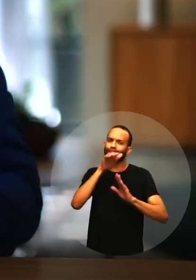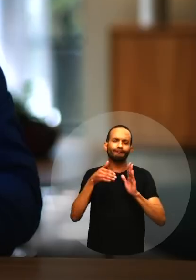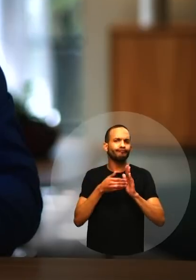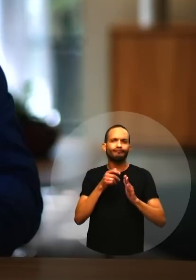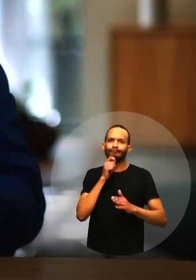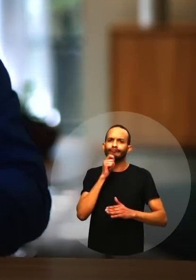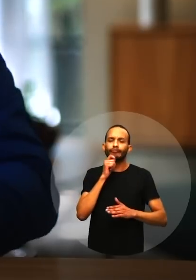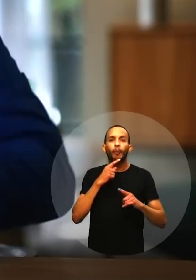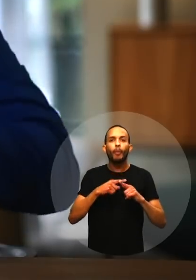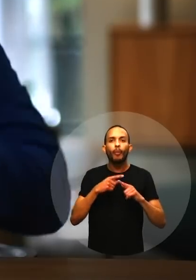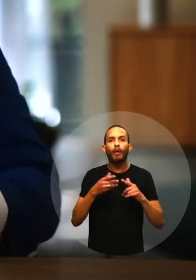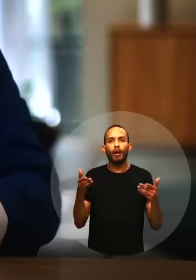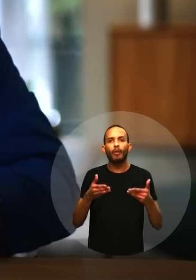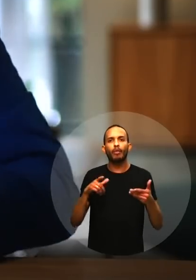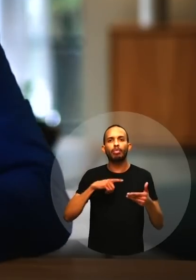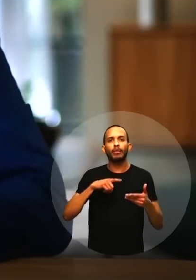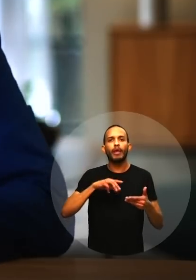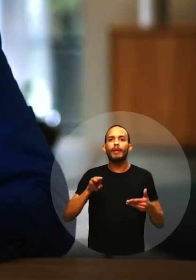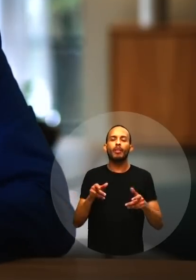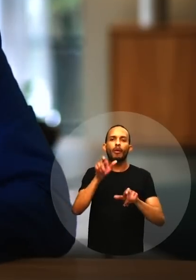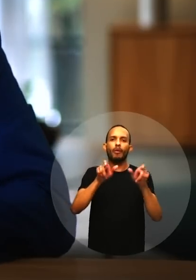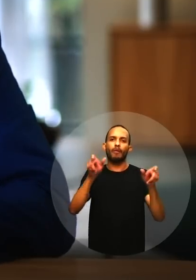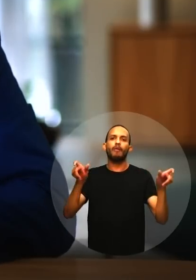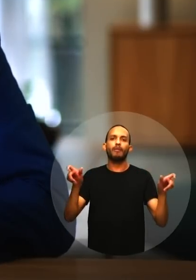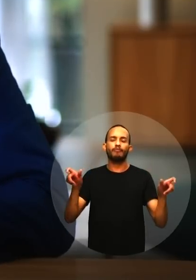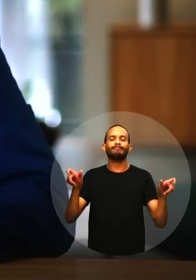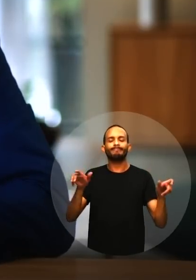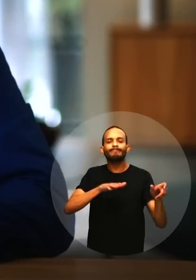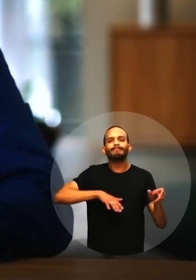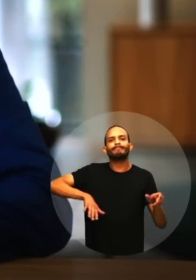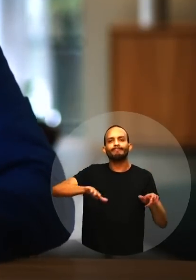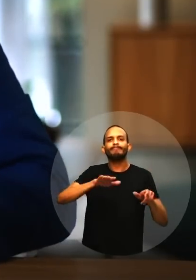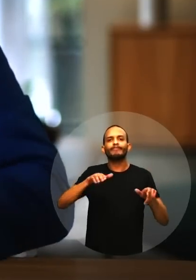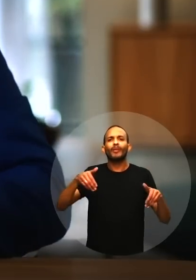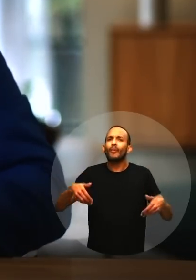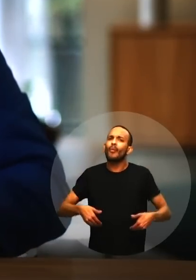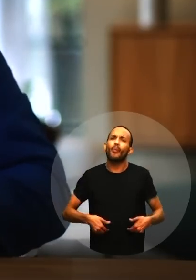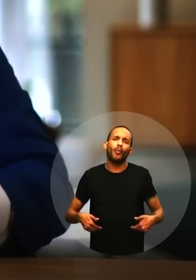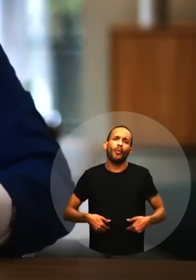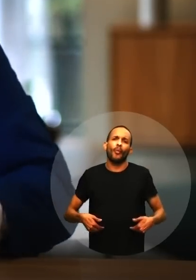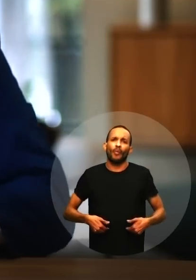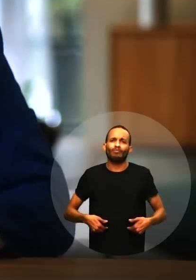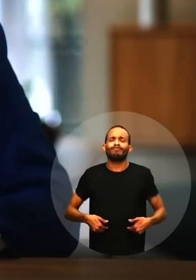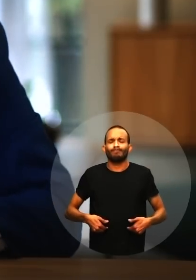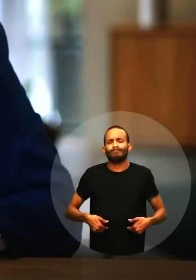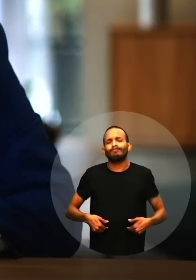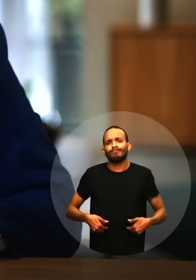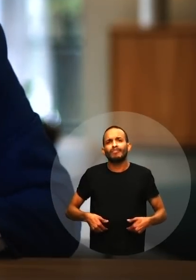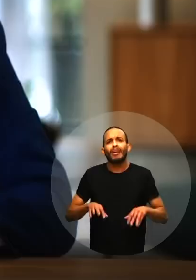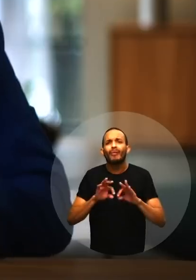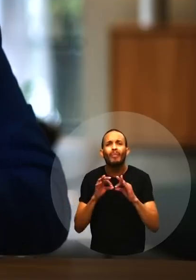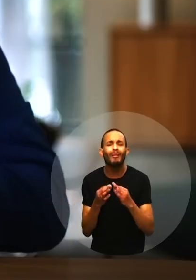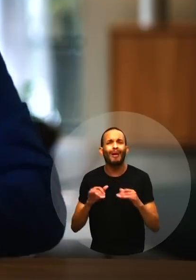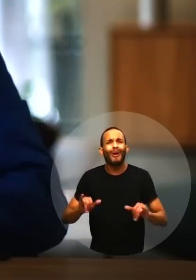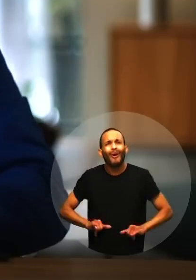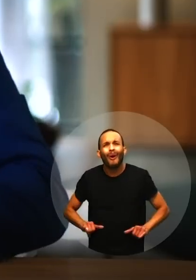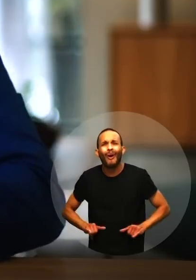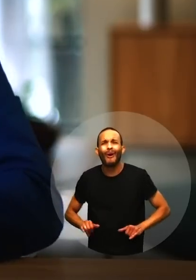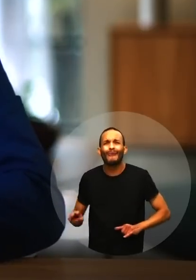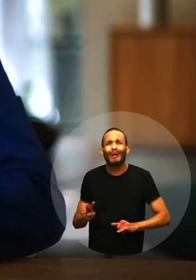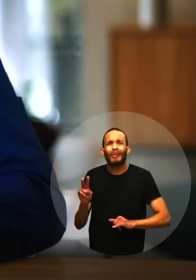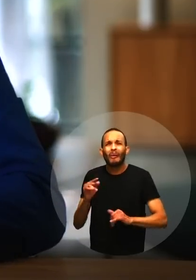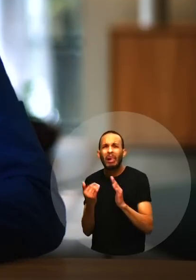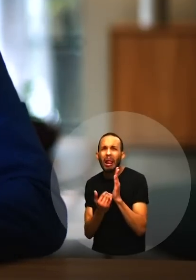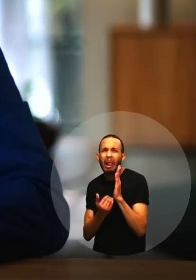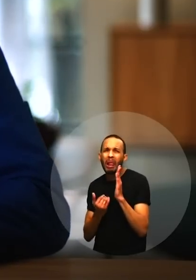não é completa Porque nesse exato momento Milhões de irmãs e irmãos brasileiros Não tem o que comer As famílias sofrem